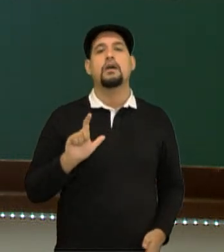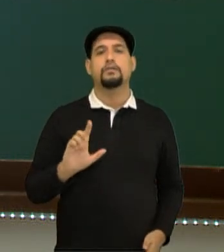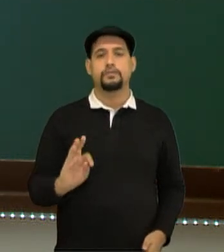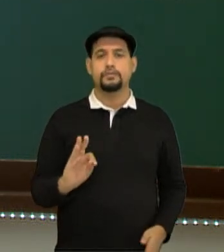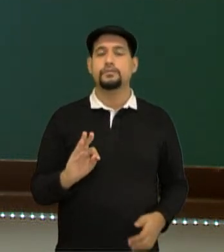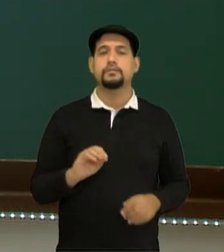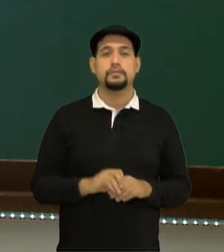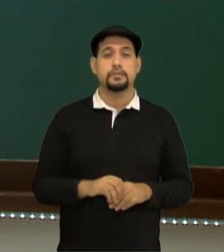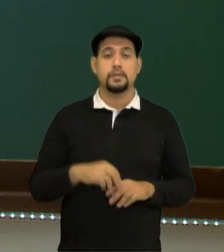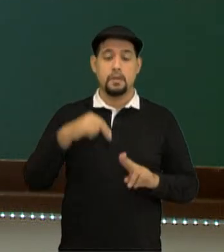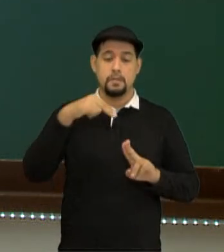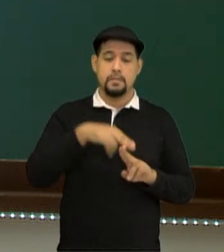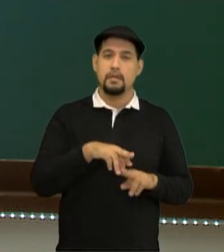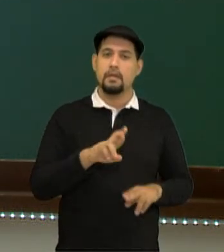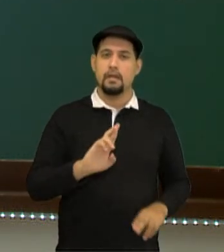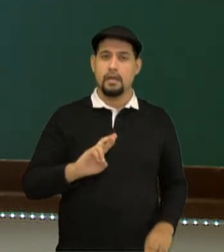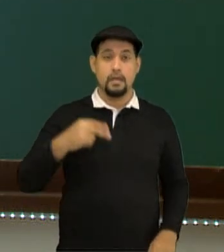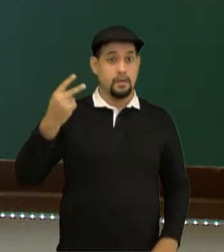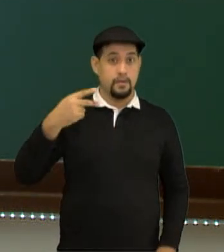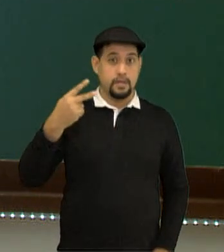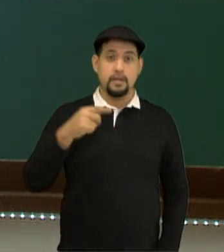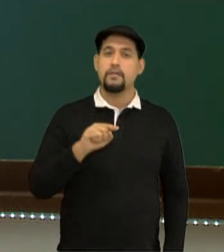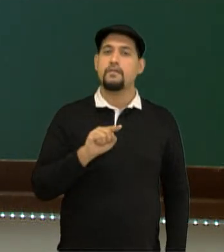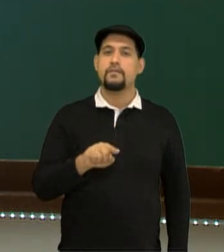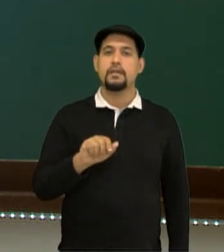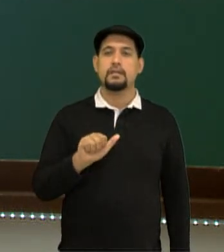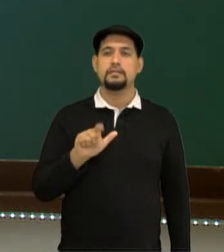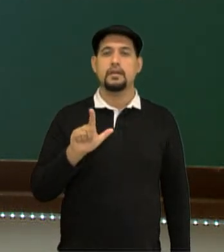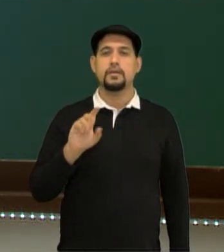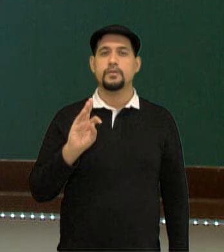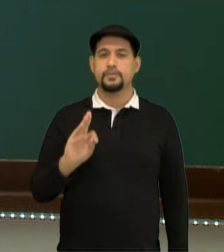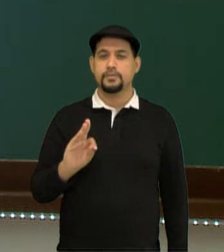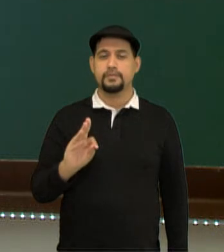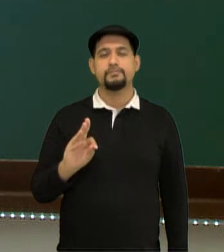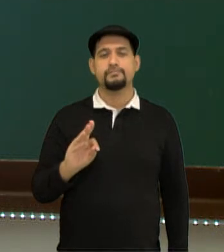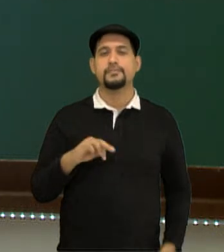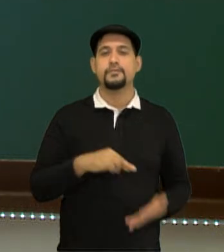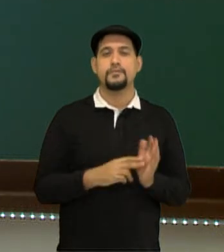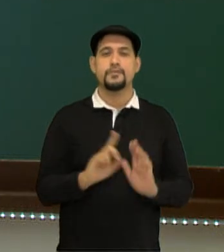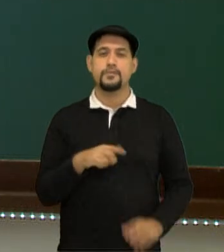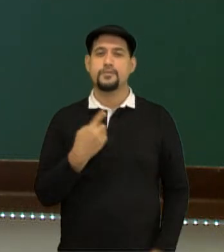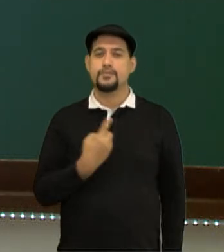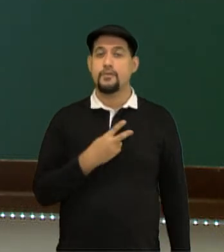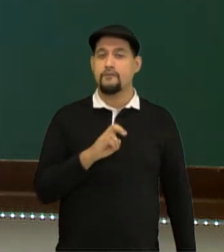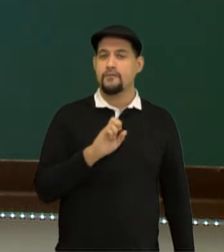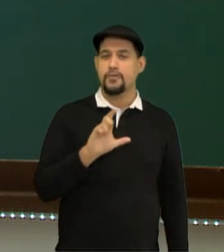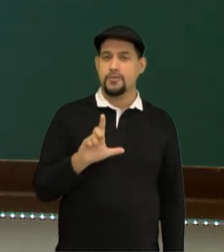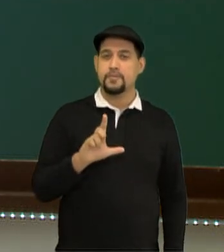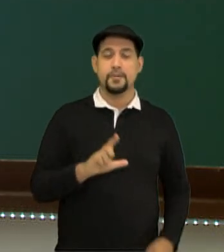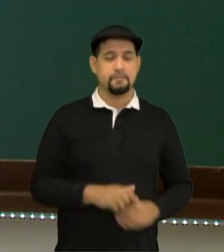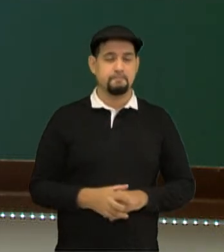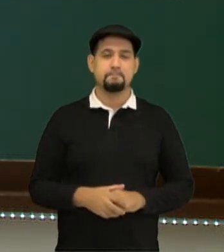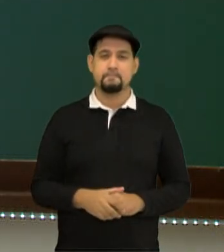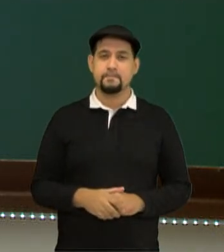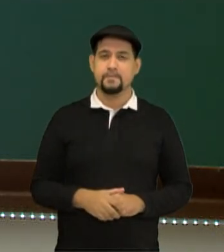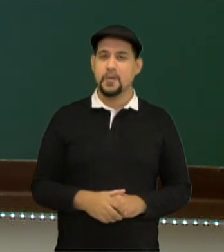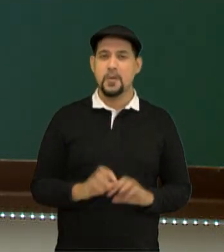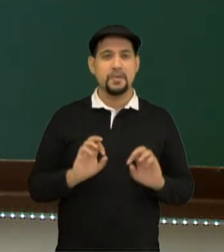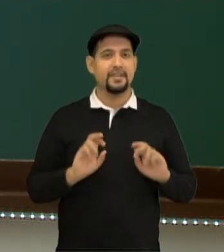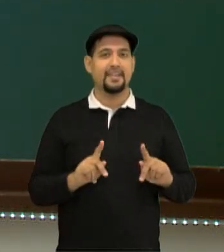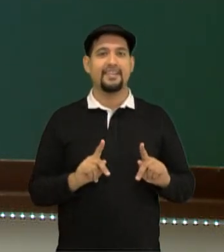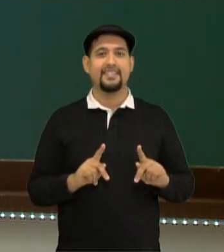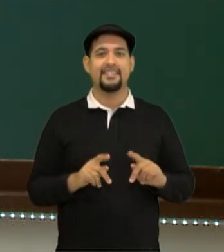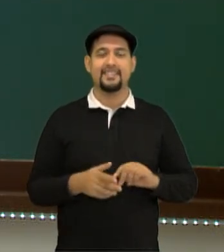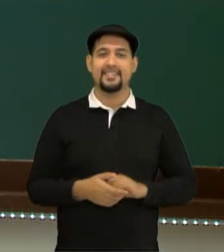base, πr ao quadrado, vezes a altura. É o nosso volume do nosso cilindro. Tranquilo,